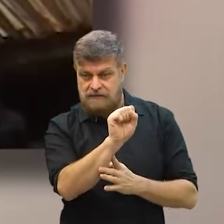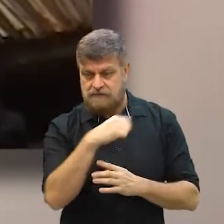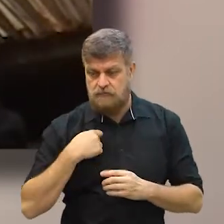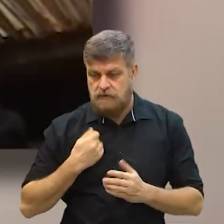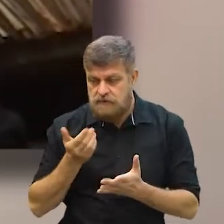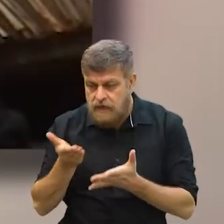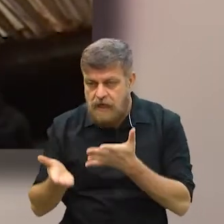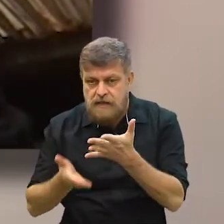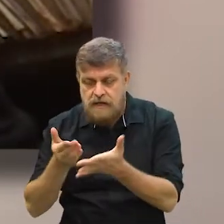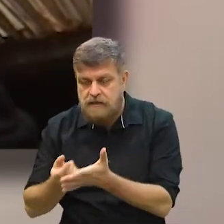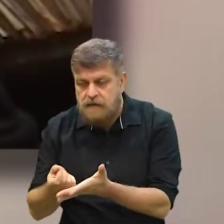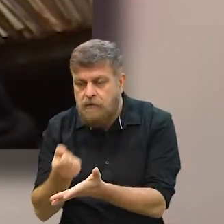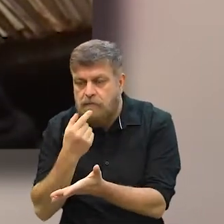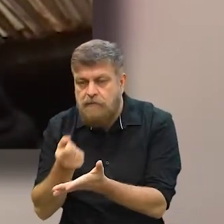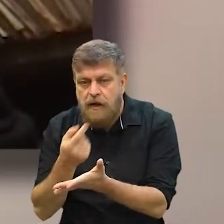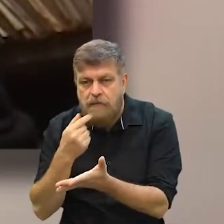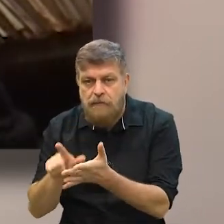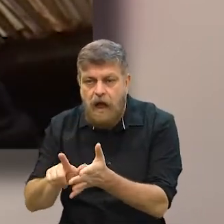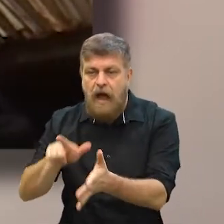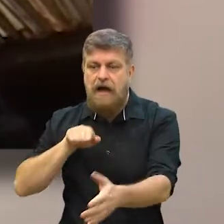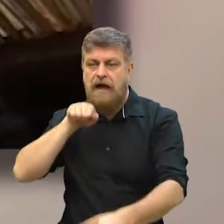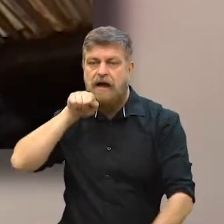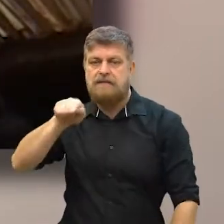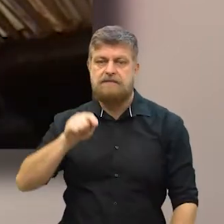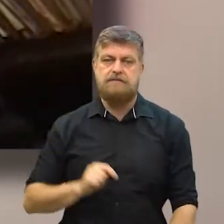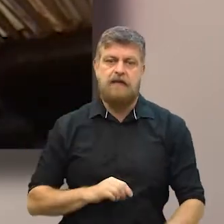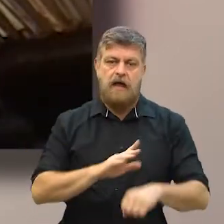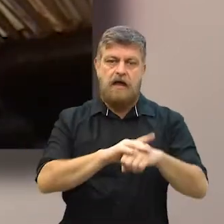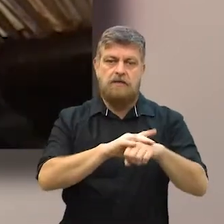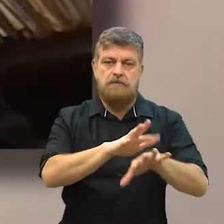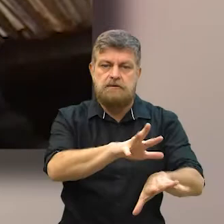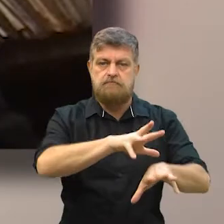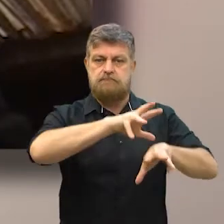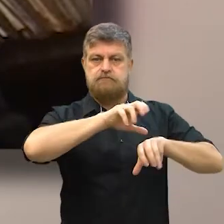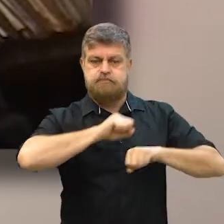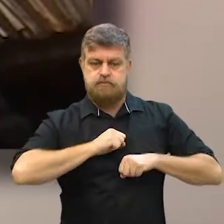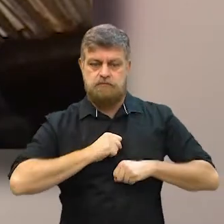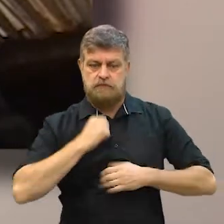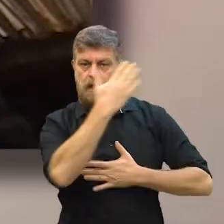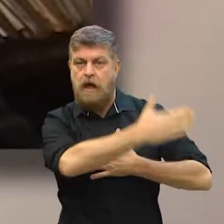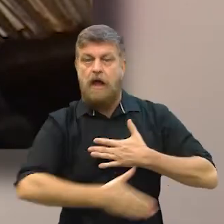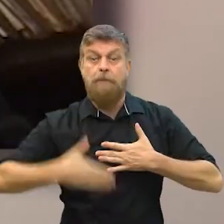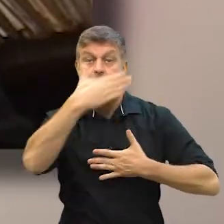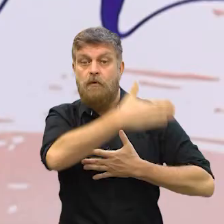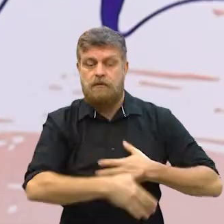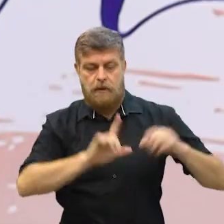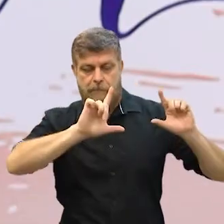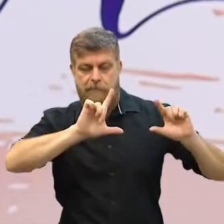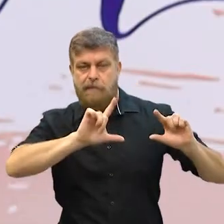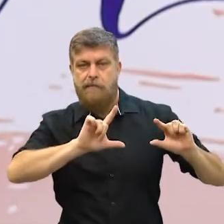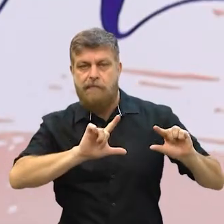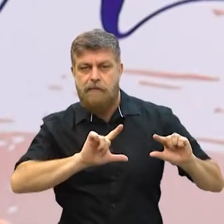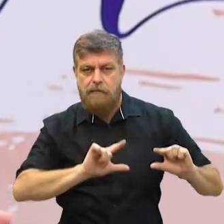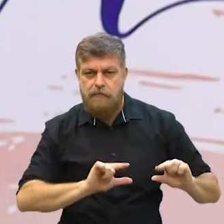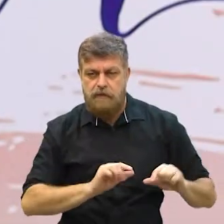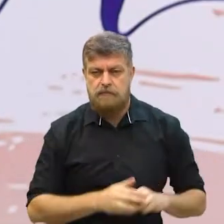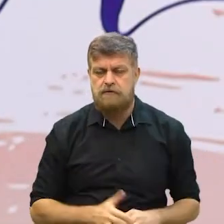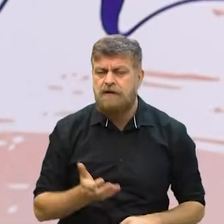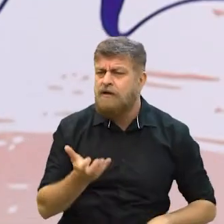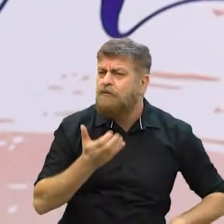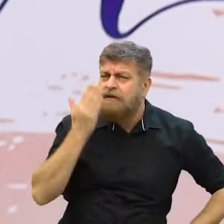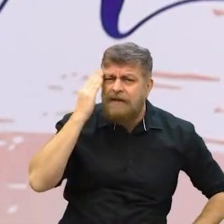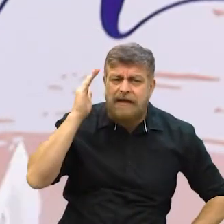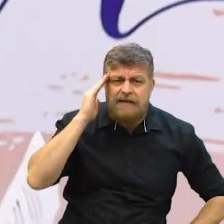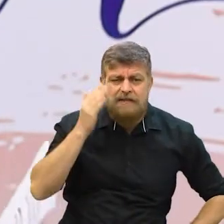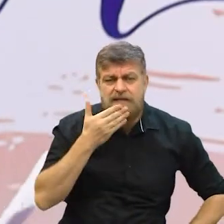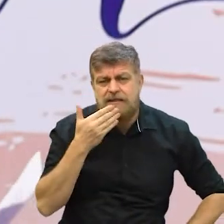tratamos as pessoas antes delas adquirirem a imunodeficiência. Doutor, então isso que eu queria